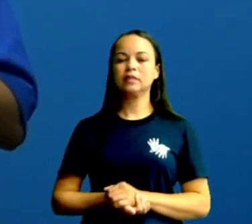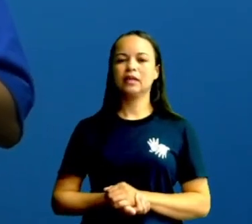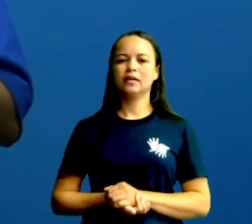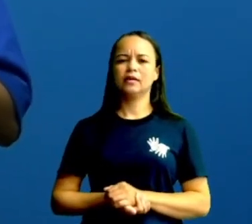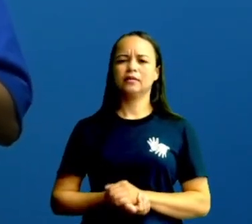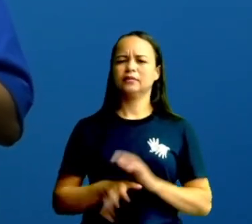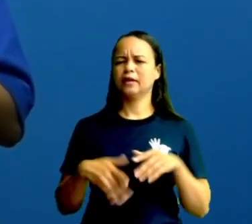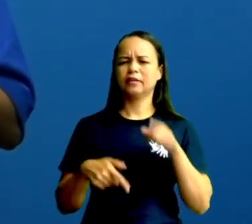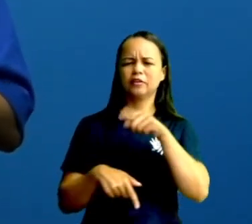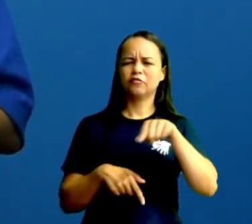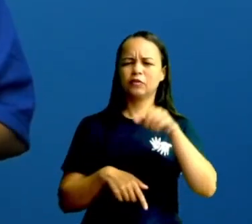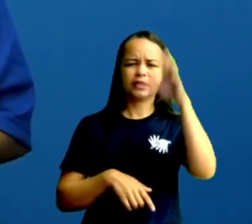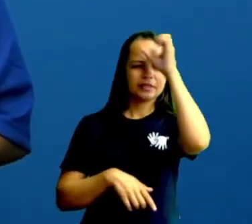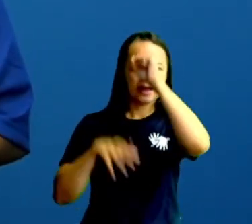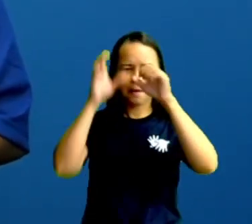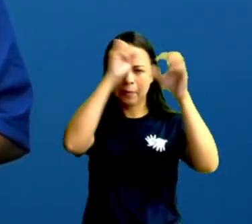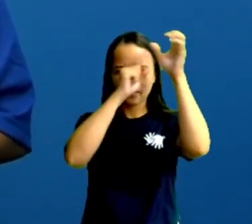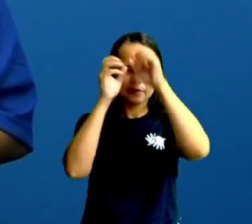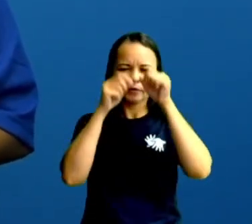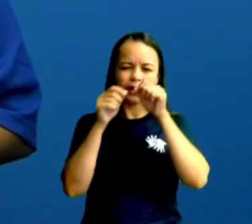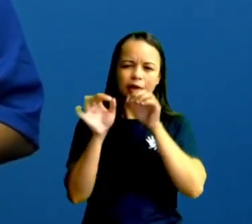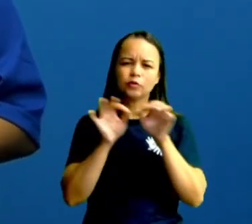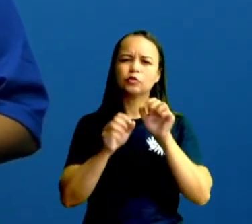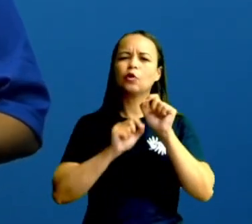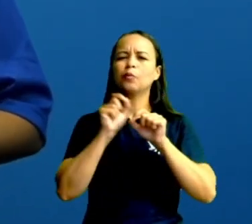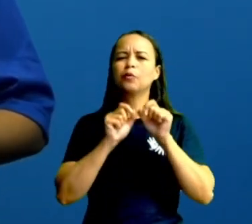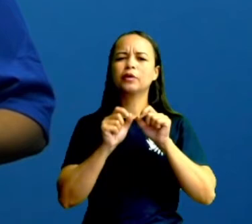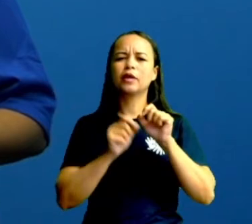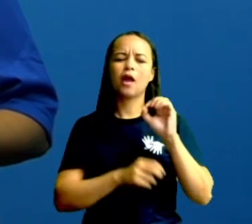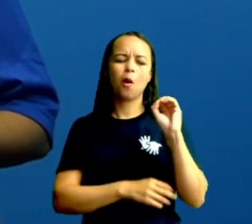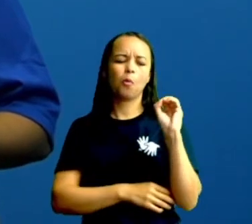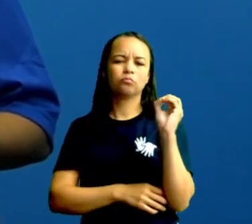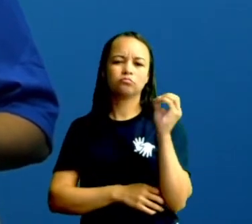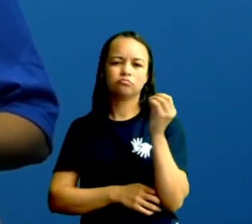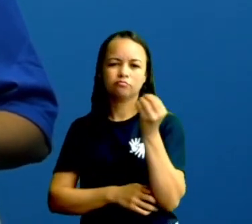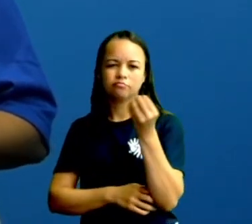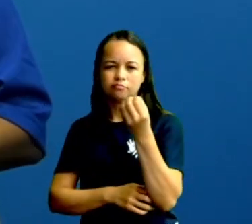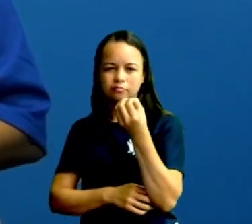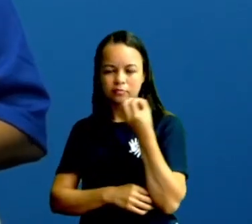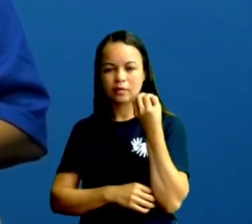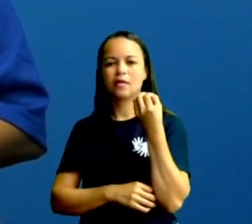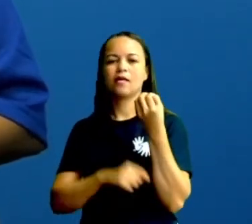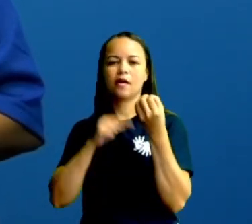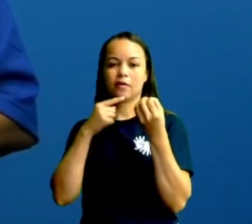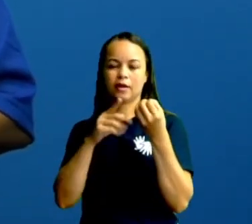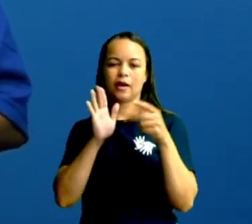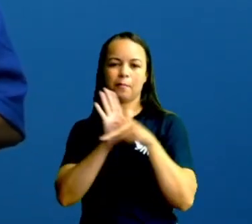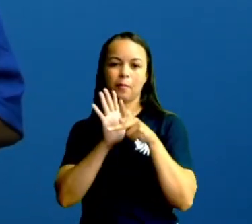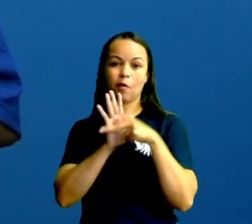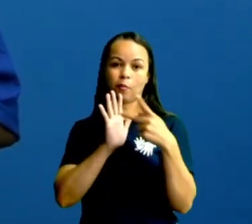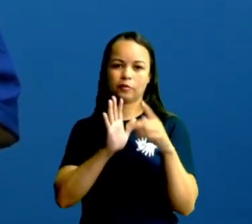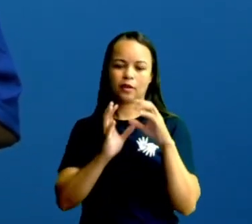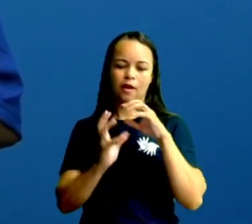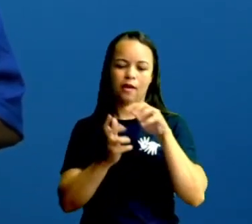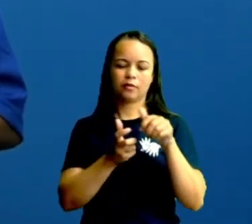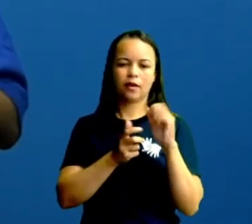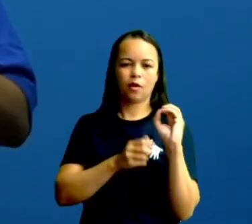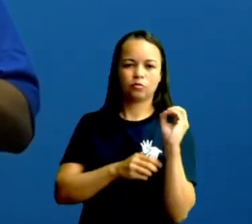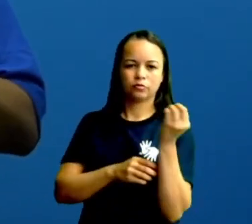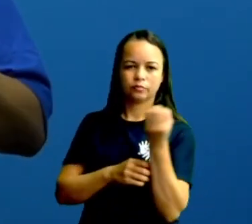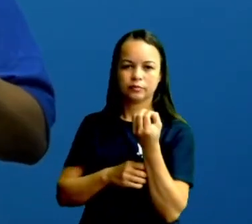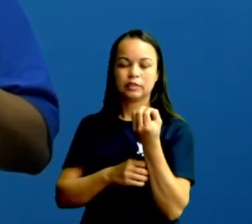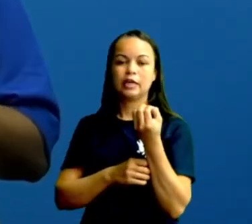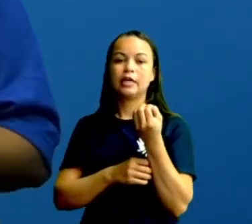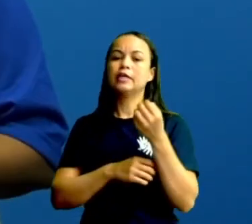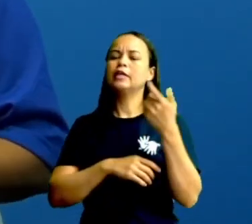vocês aprenderam direitinho sobre o movimento de rotação, que é o que a Terra gira em torno dela mesma, e esses três movimentos